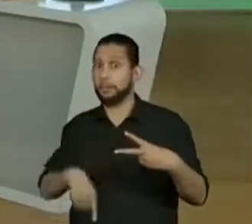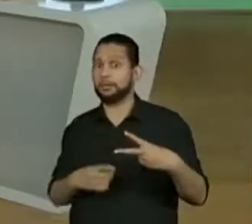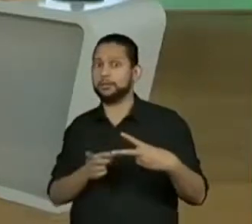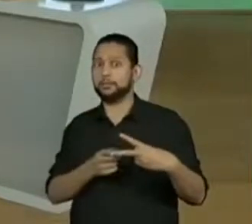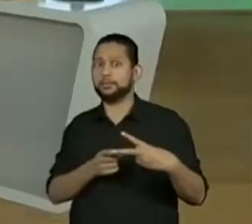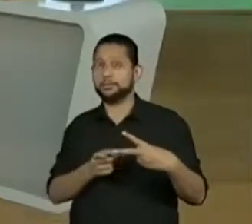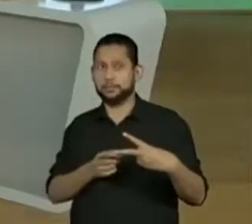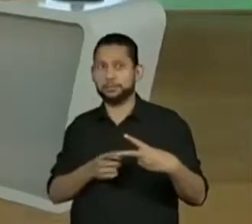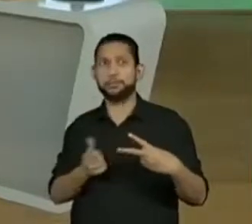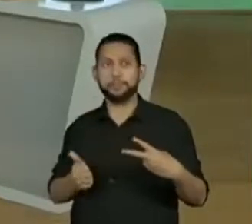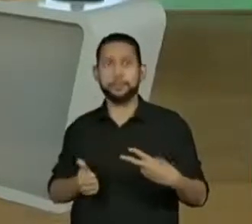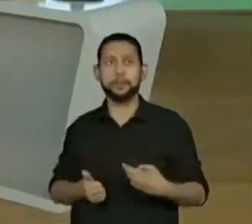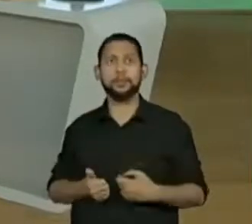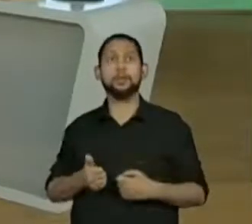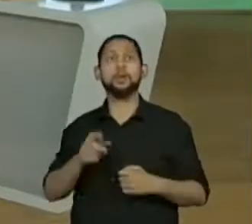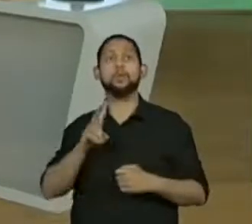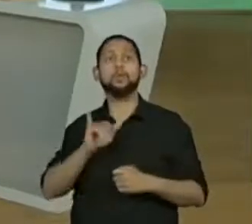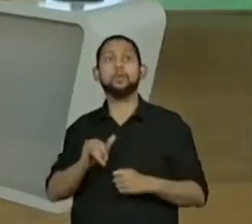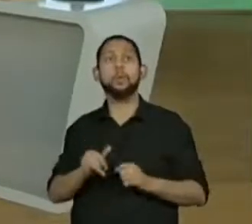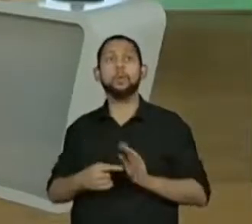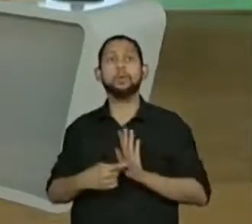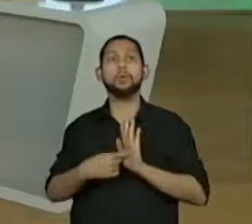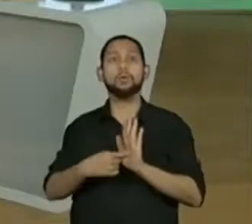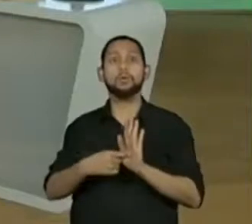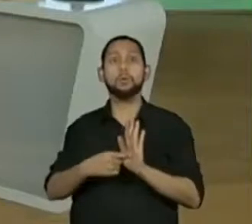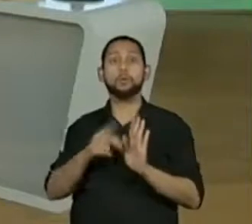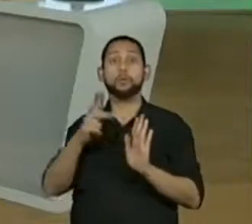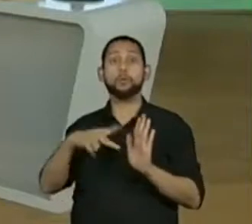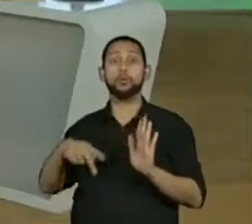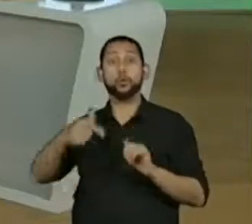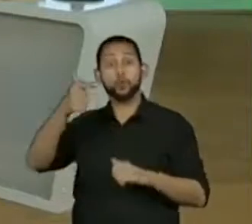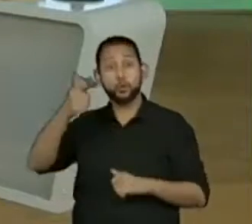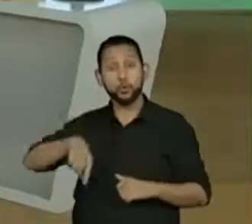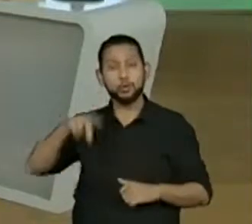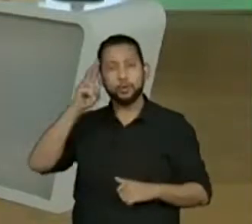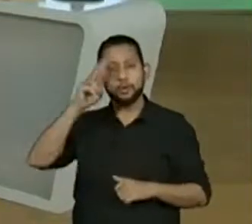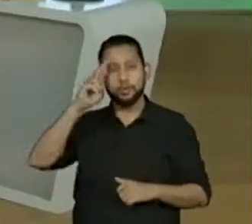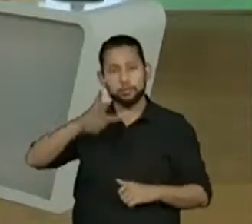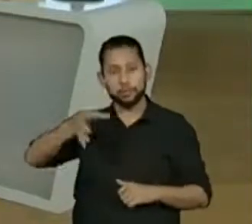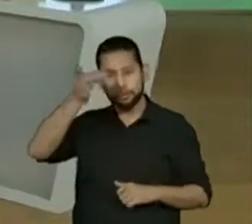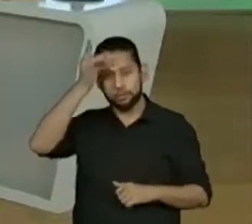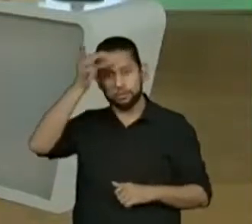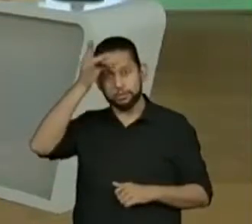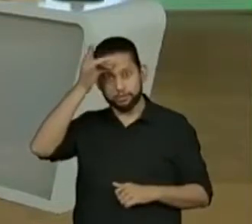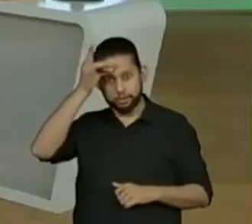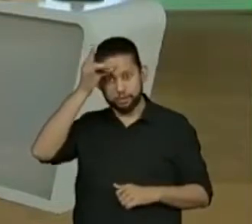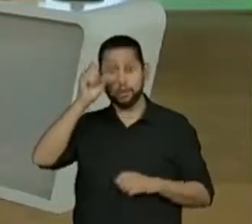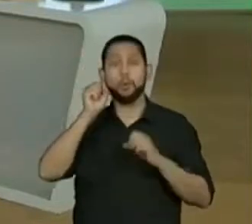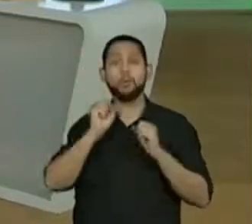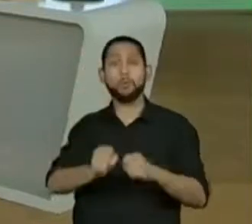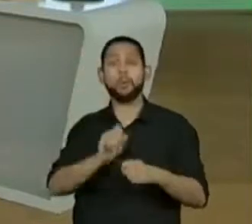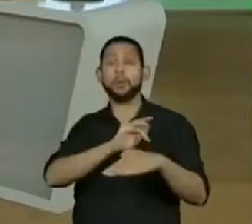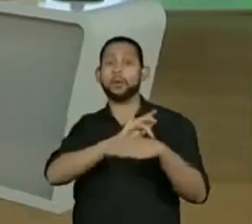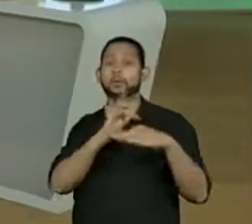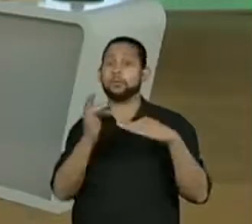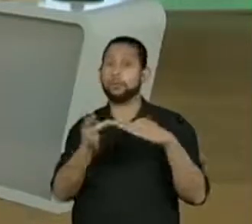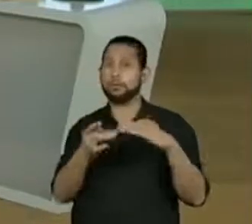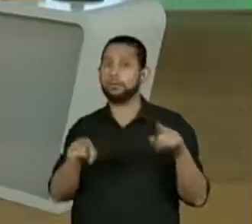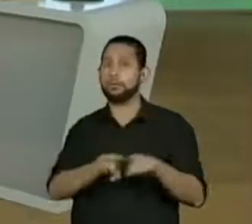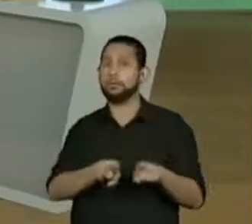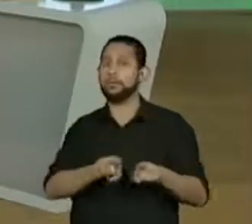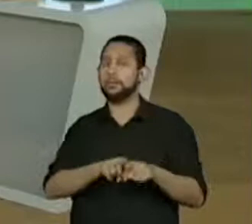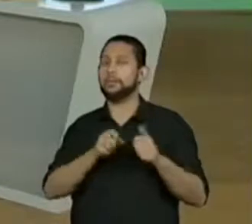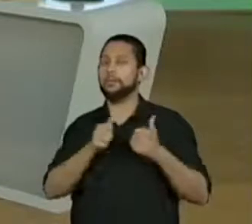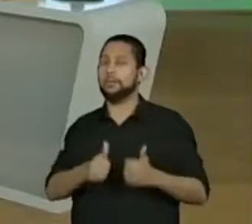uma aula eu vou repassar os professores para vocês conhecerem vocês podem conhecê-los nas redes sociais também